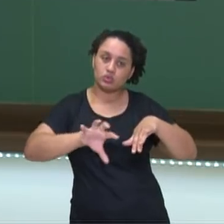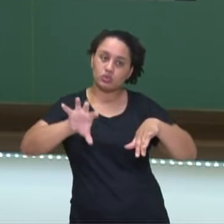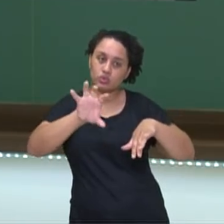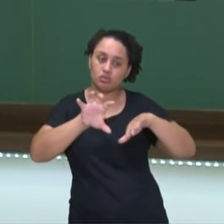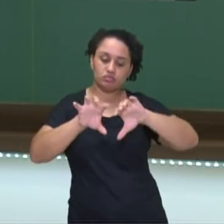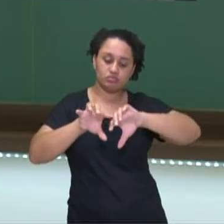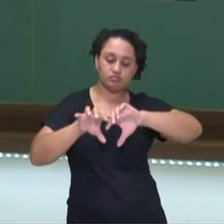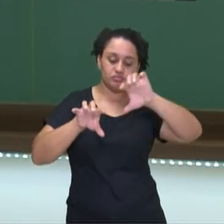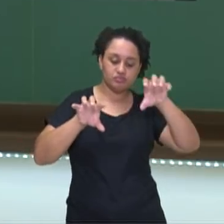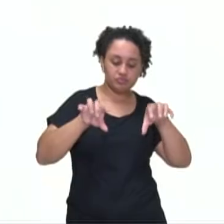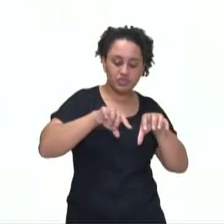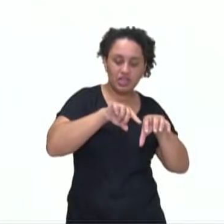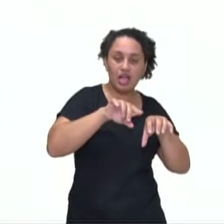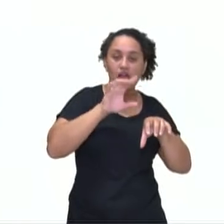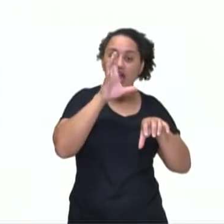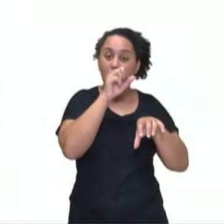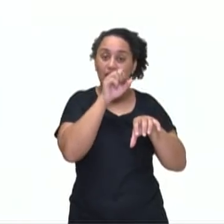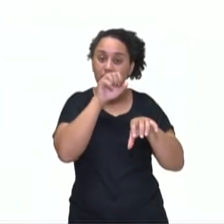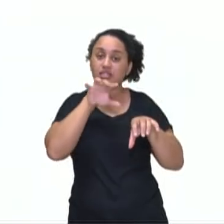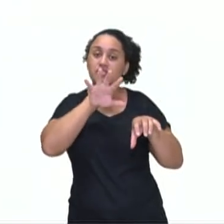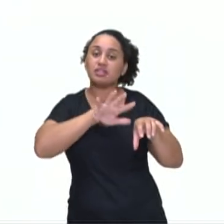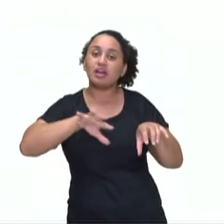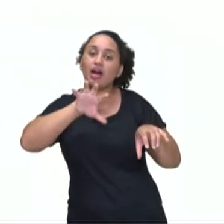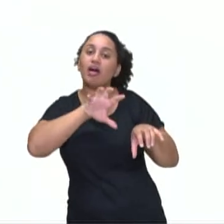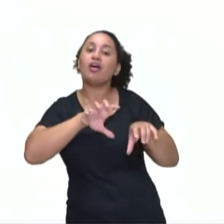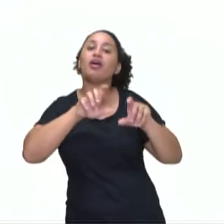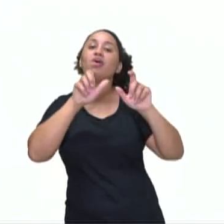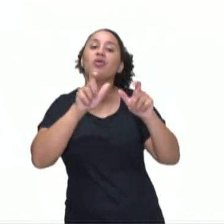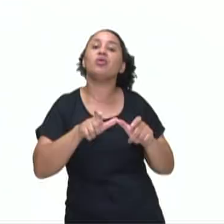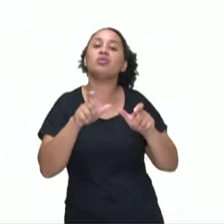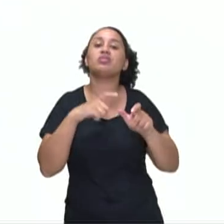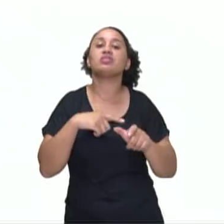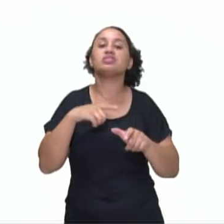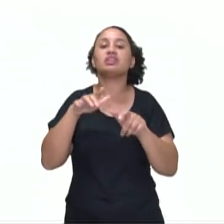mais em laranja destacado, a região, então, dos